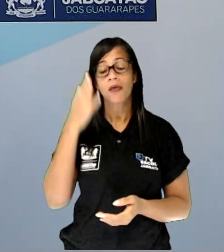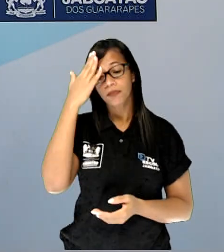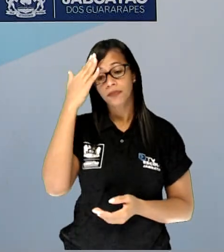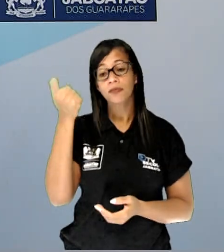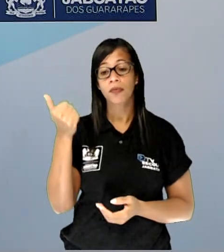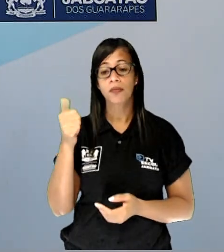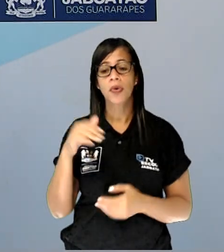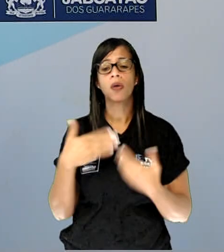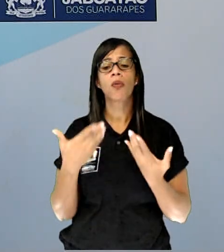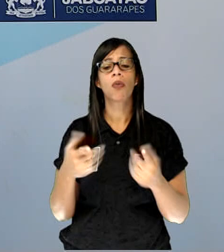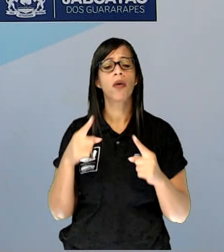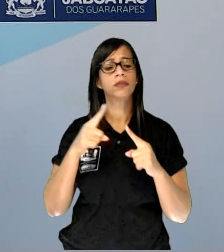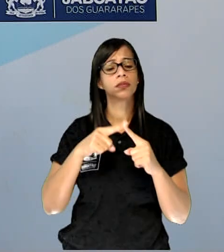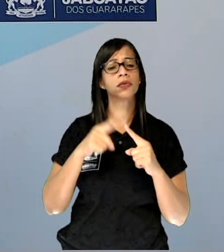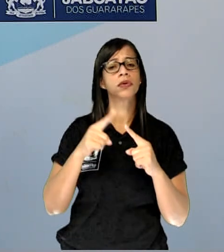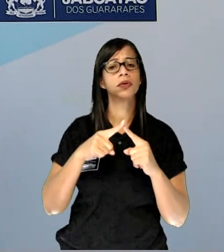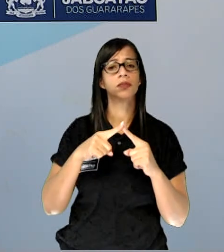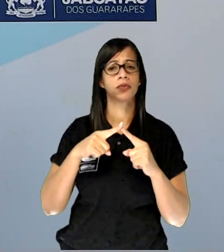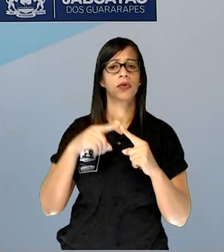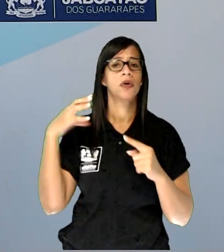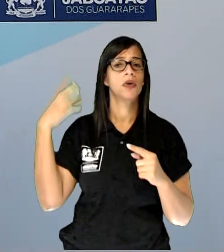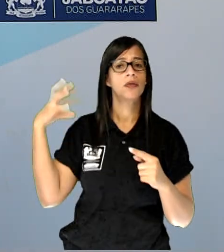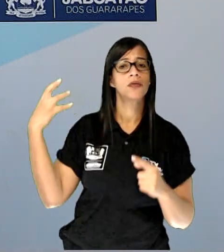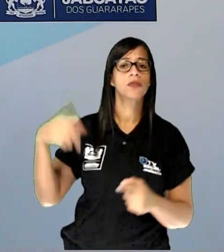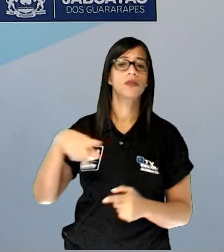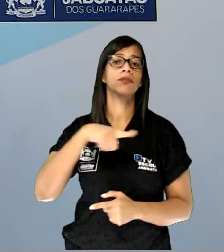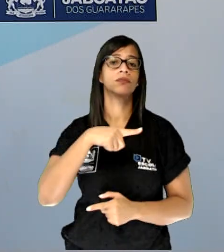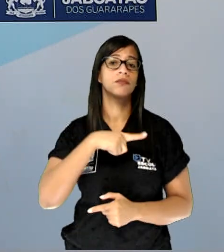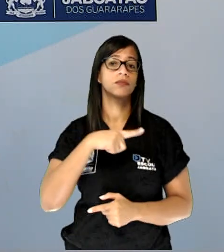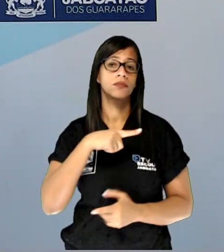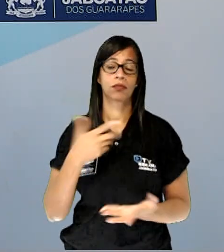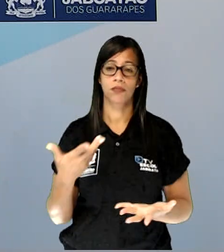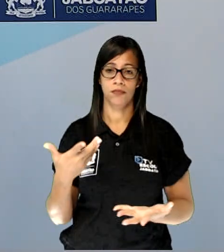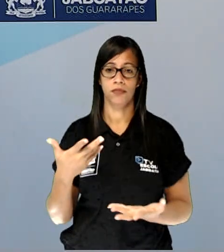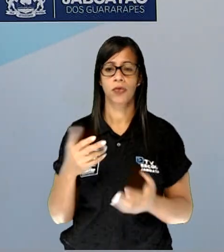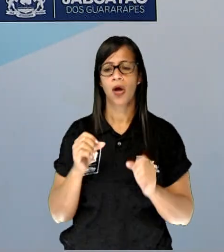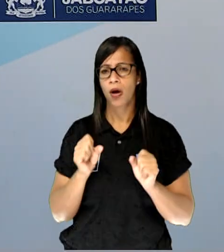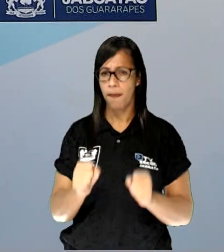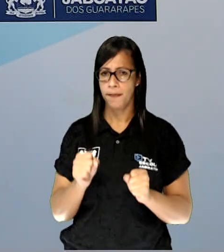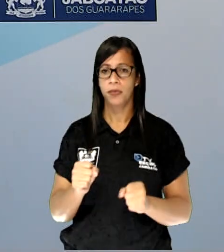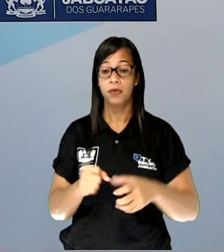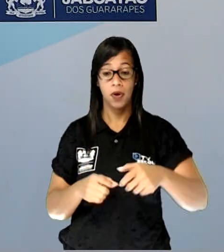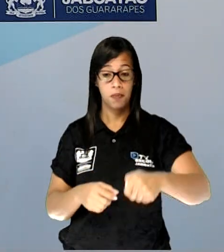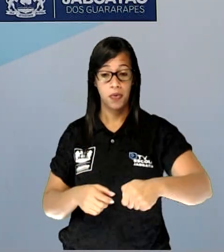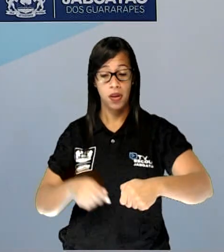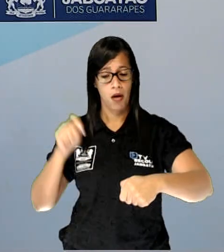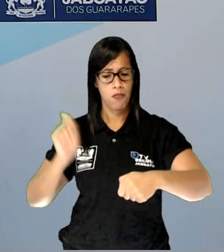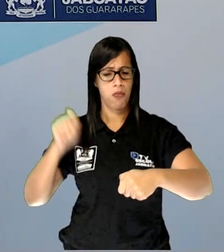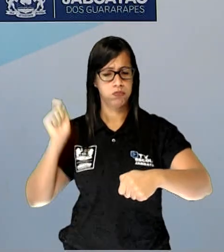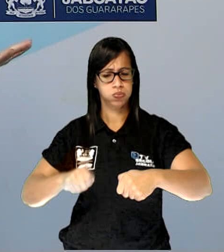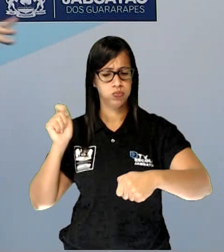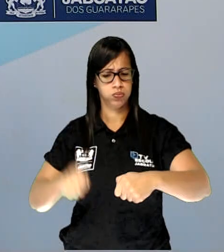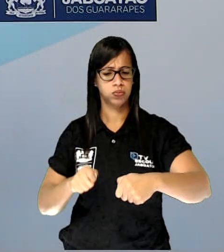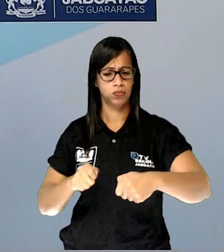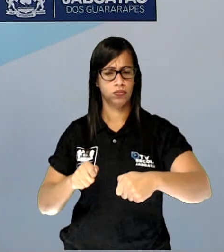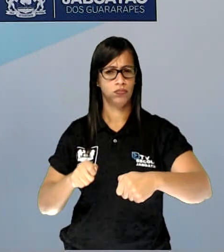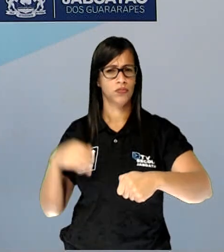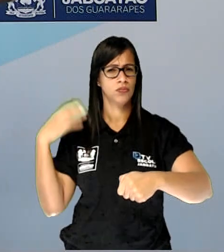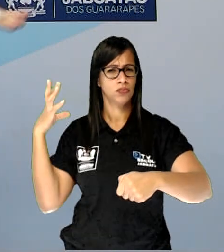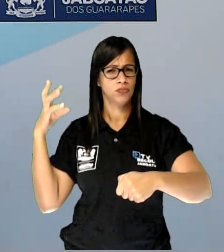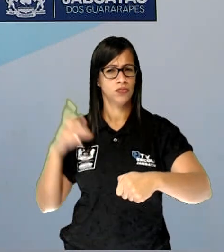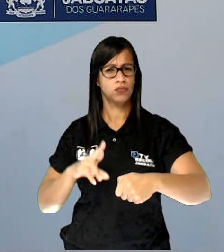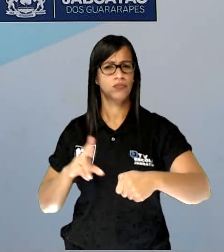encontrar em casa? Uma colher de pau, tá? Uma panela, olha dando as dicas. Pega